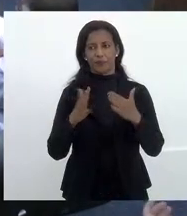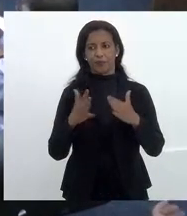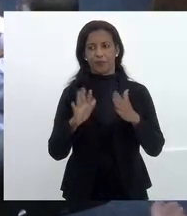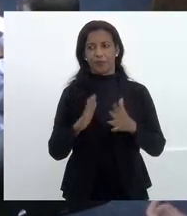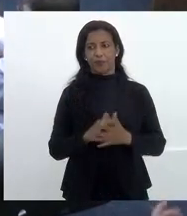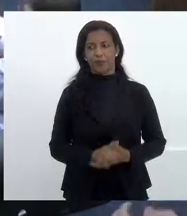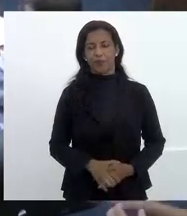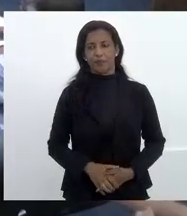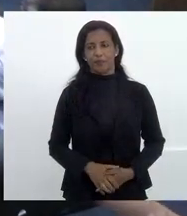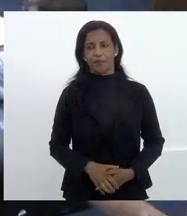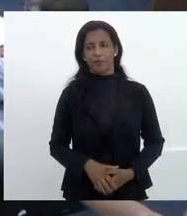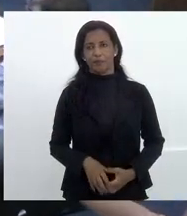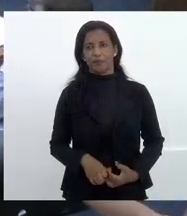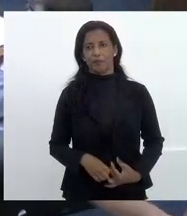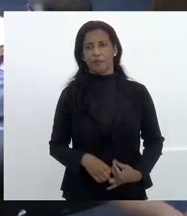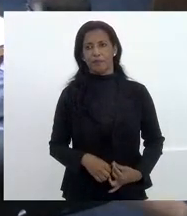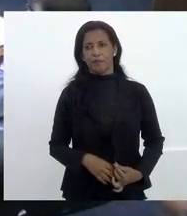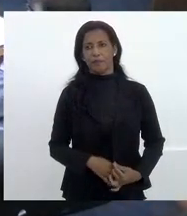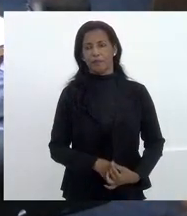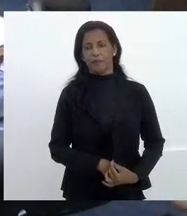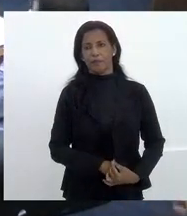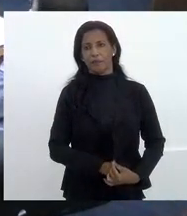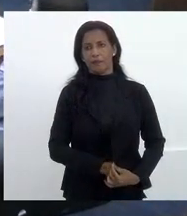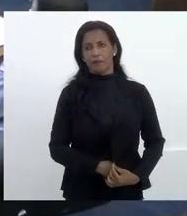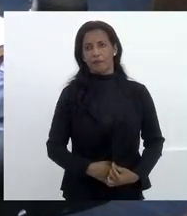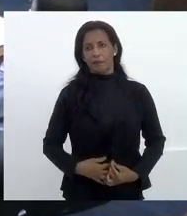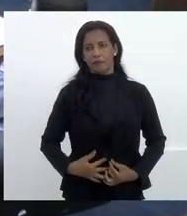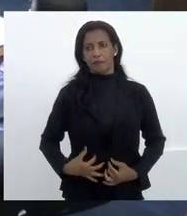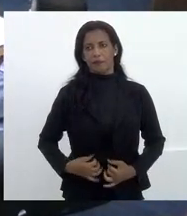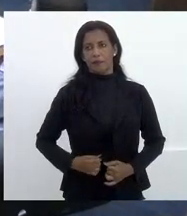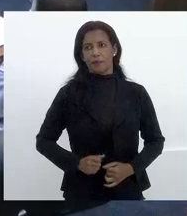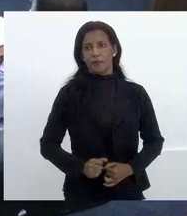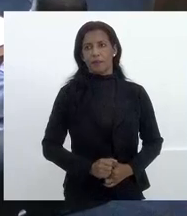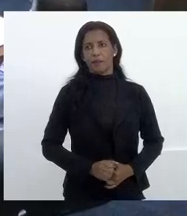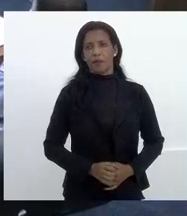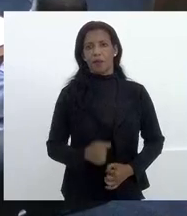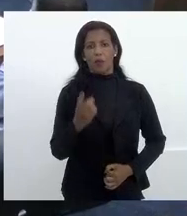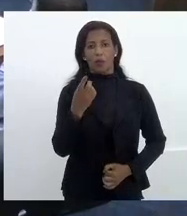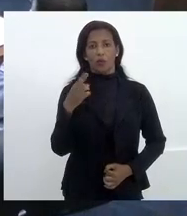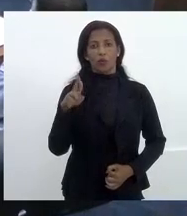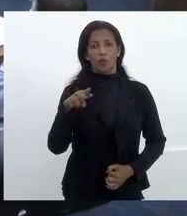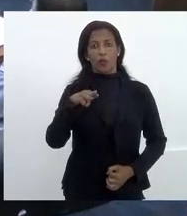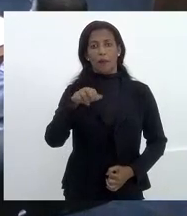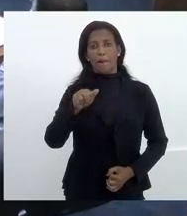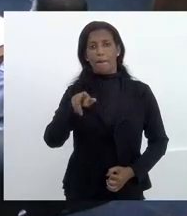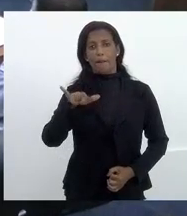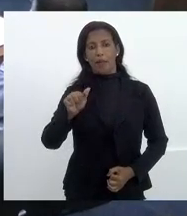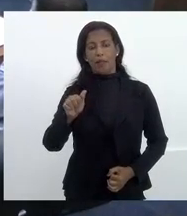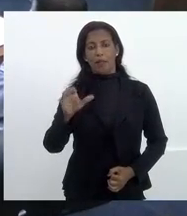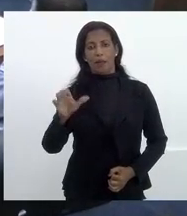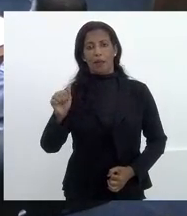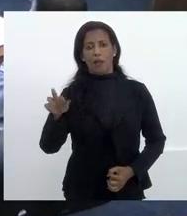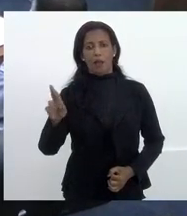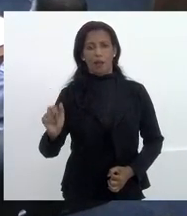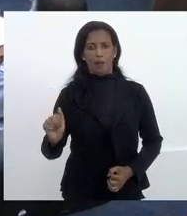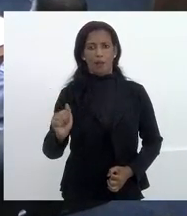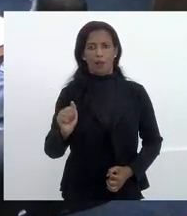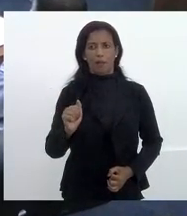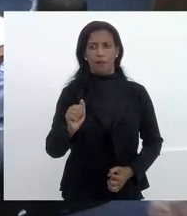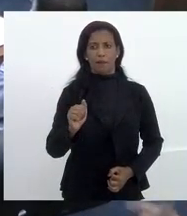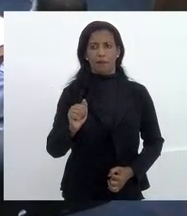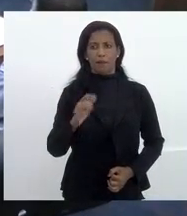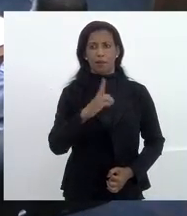palavras a sua palavra da doutora Maria Carmem representando a Defensoria Pública do Estado do Rio de Janeiro bom